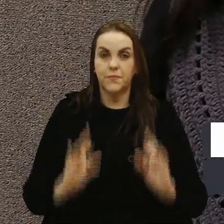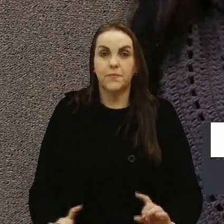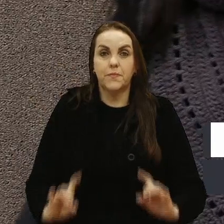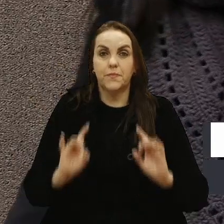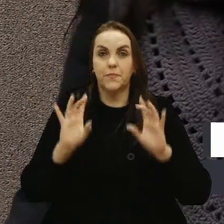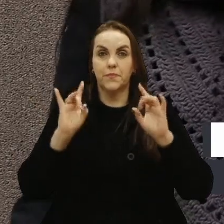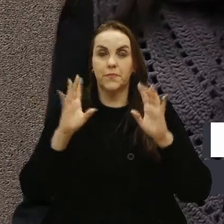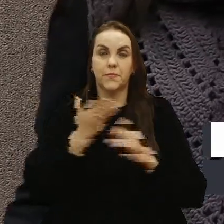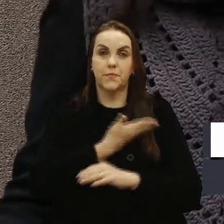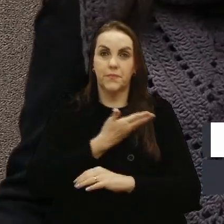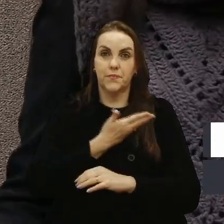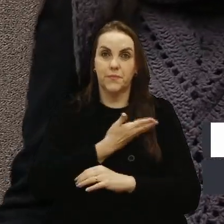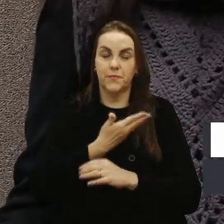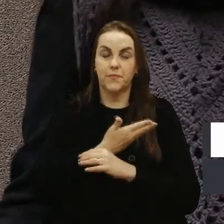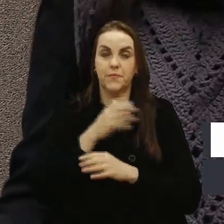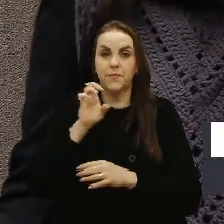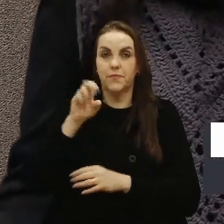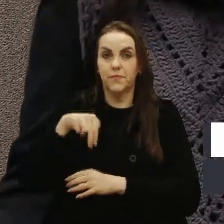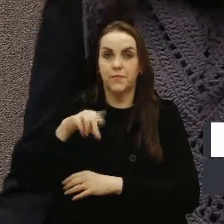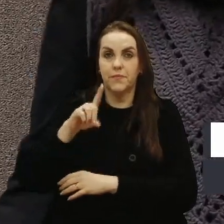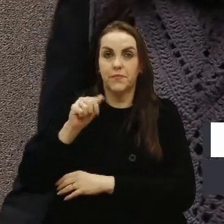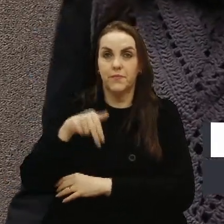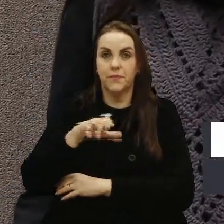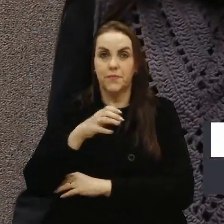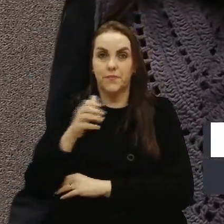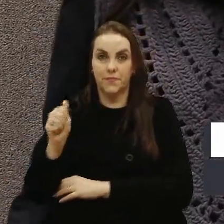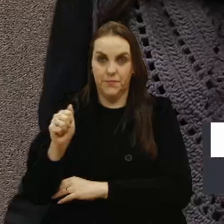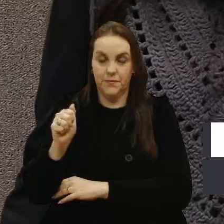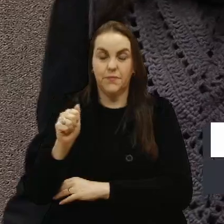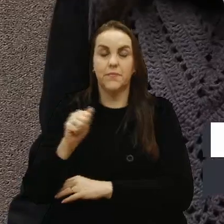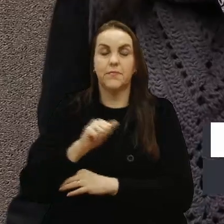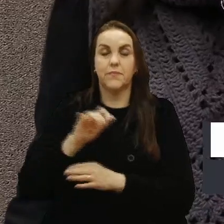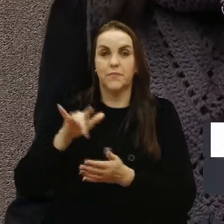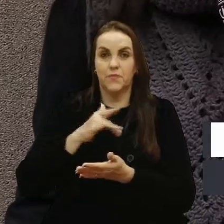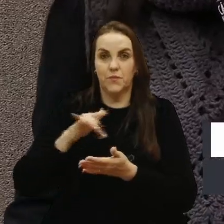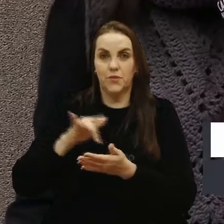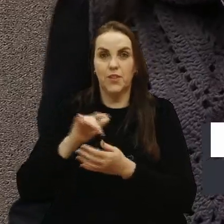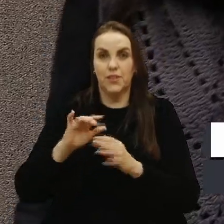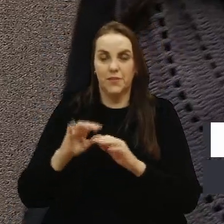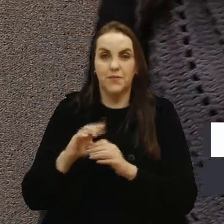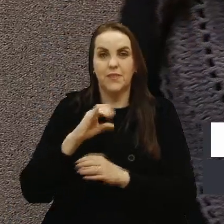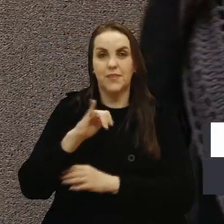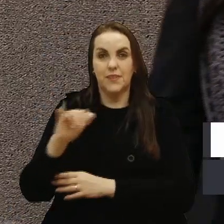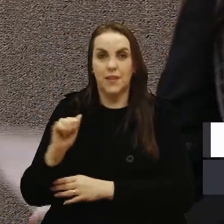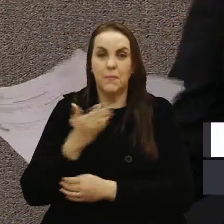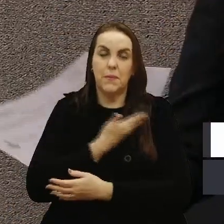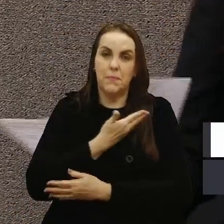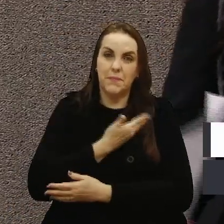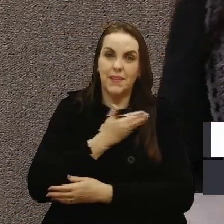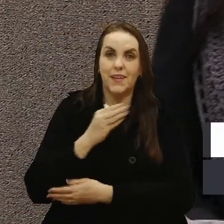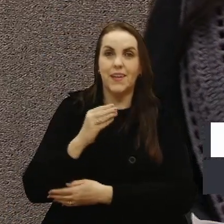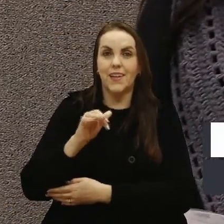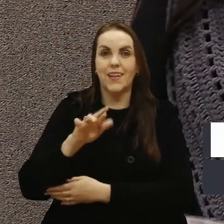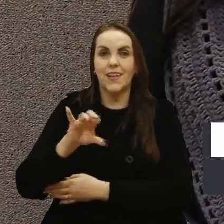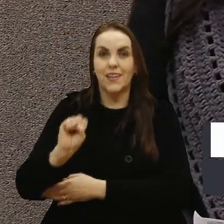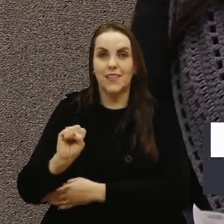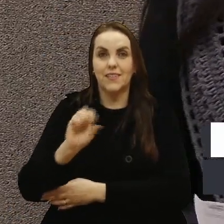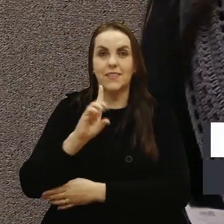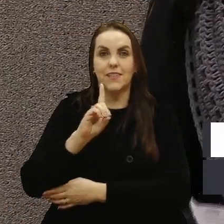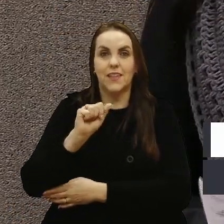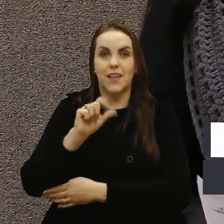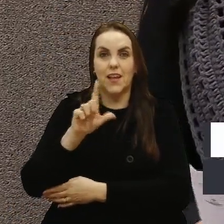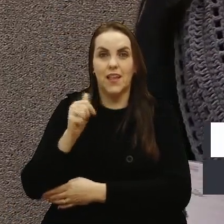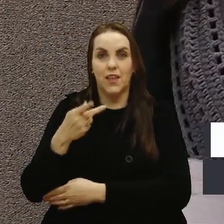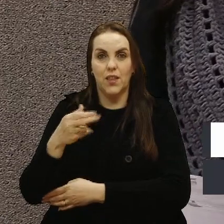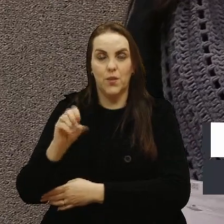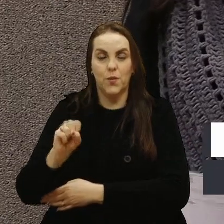para os amigos da Indança, Jazz e Companhia. E faço em nome da minha querida amiga Cris Dalanho, mas, obviamente, que extensivo a